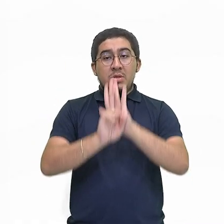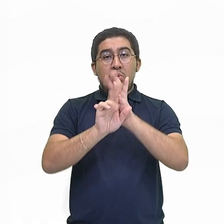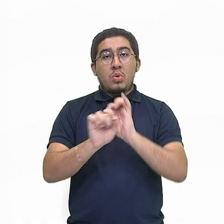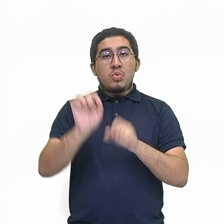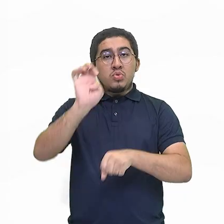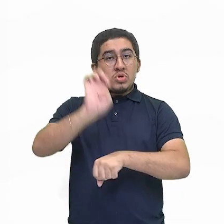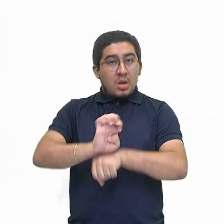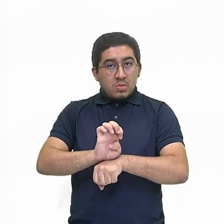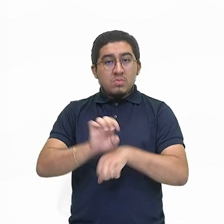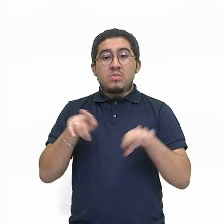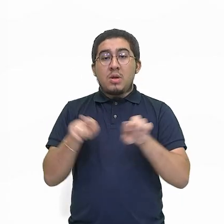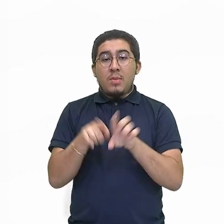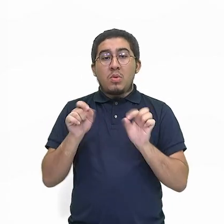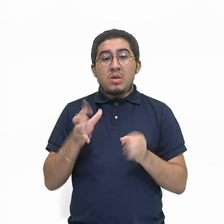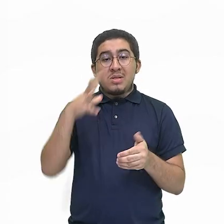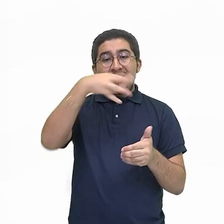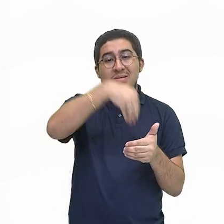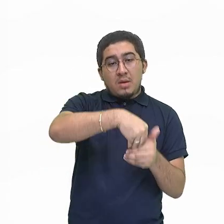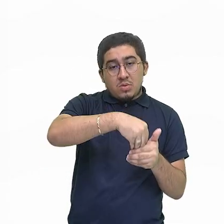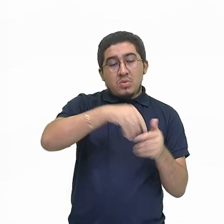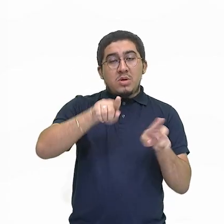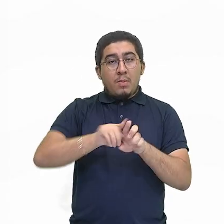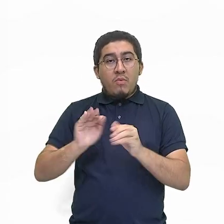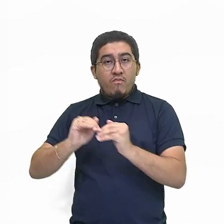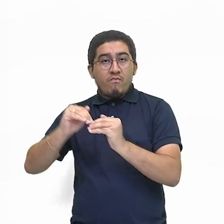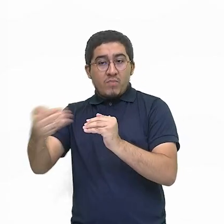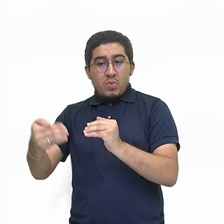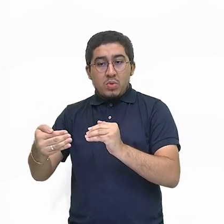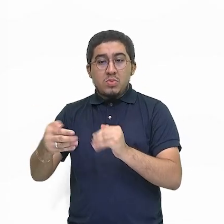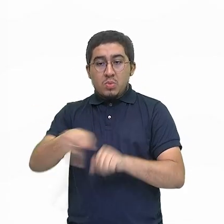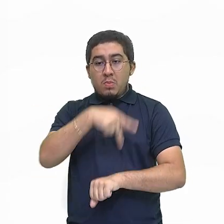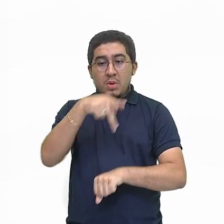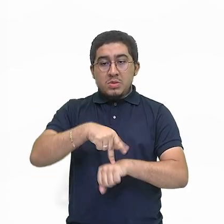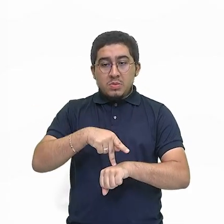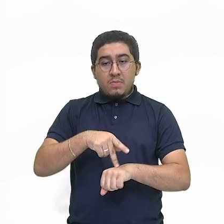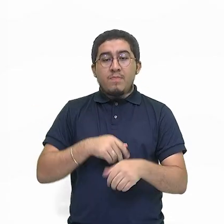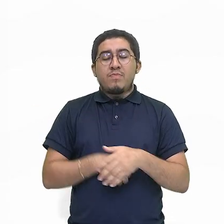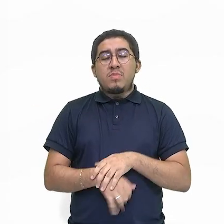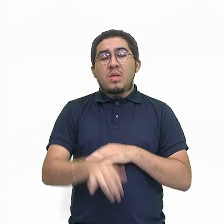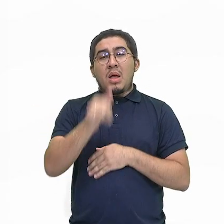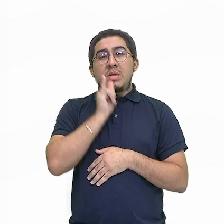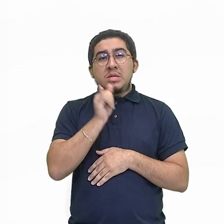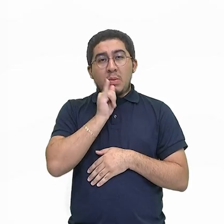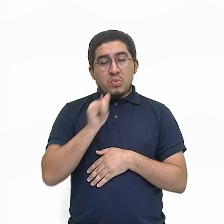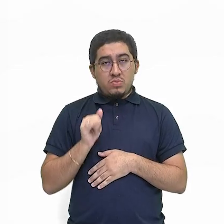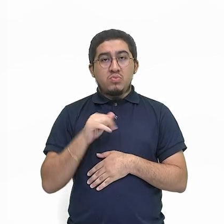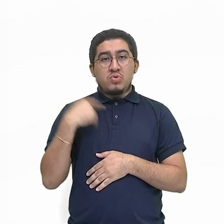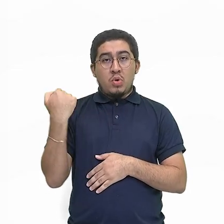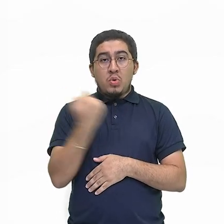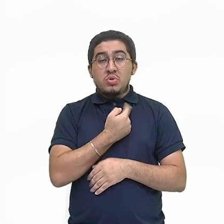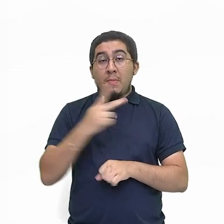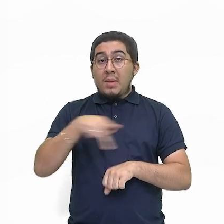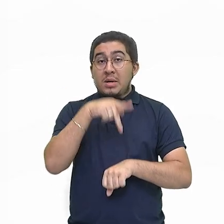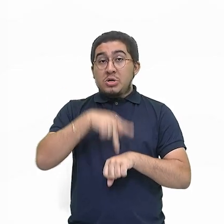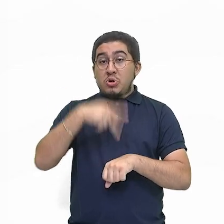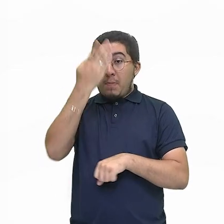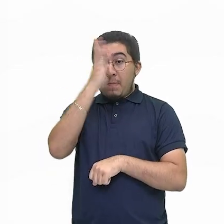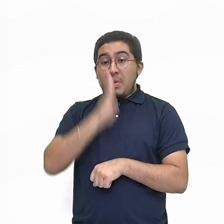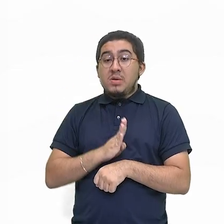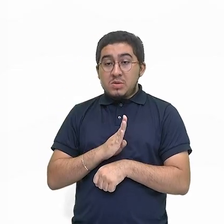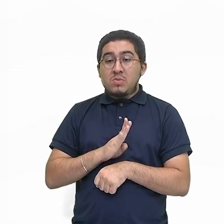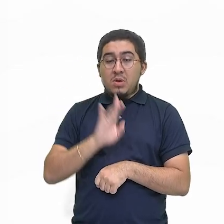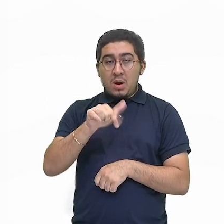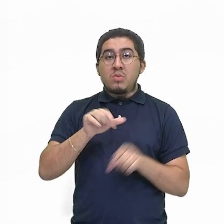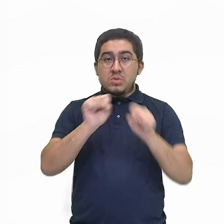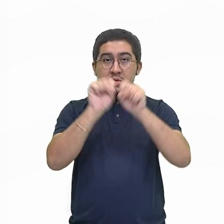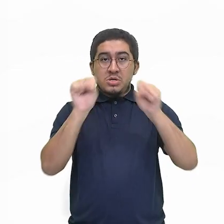Estado internamente e externamente. Quer um exemplo? O nosso Brasil é o